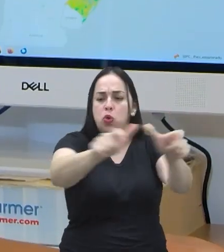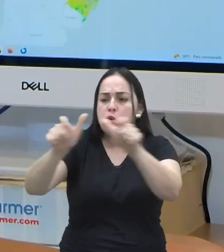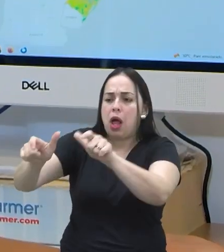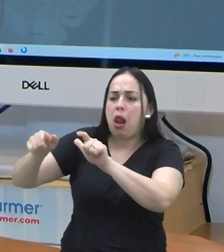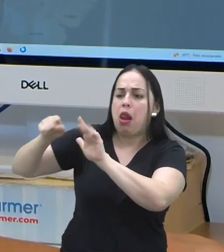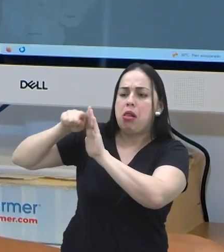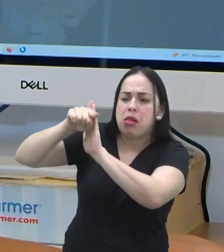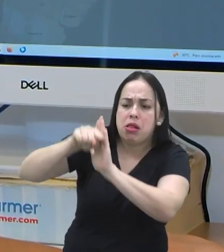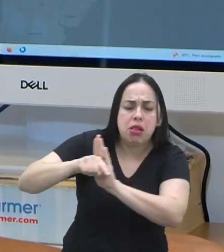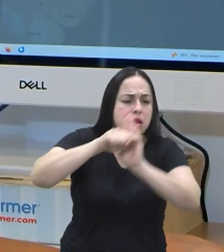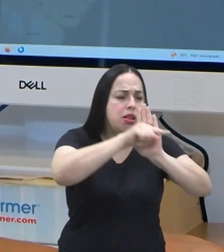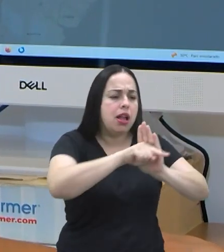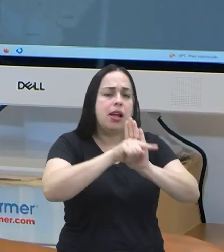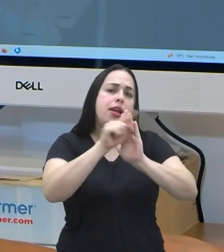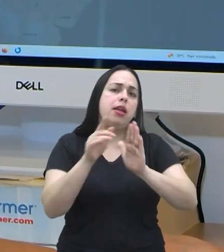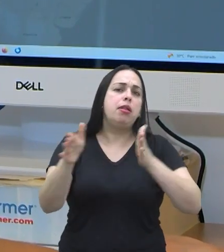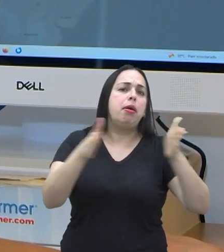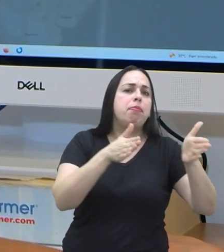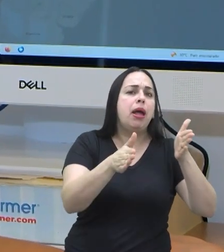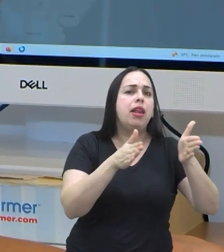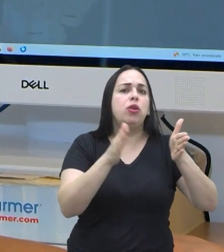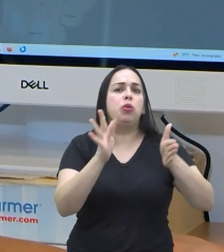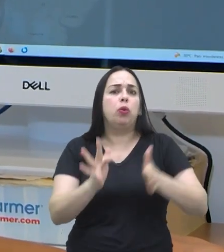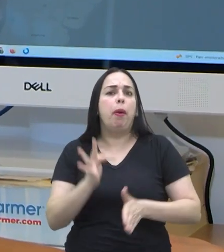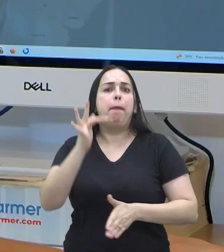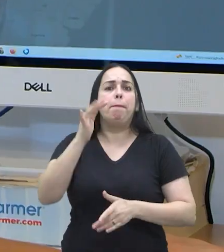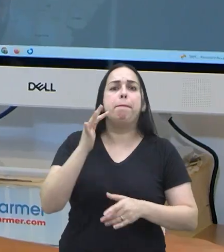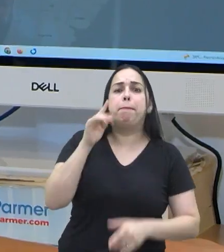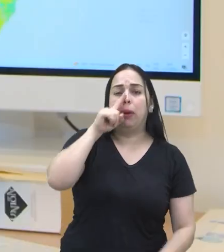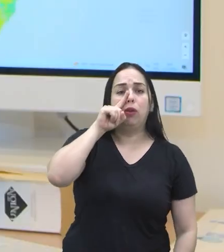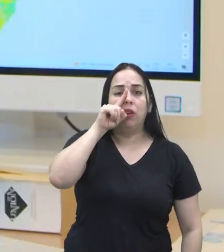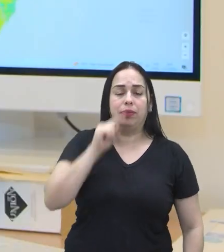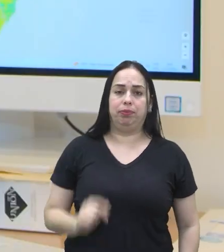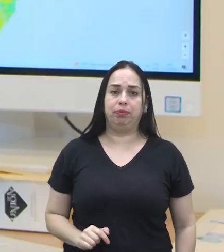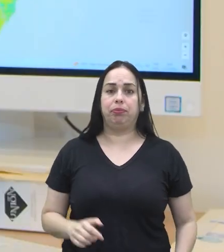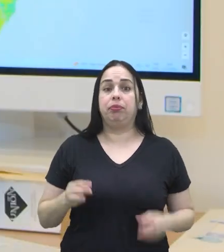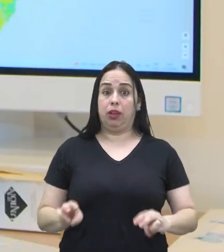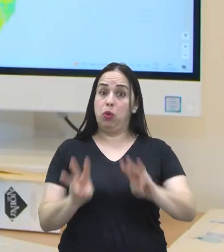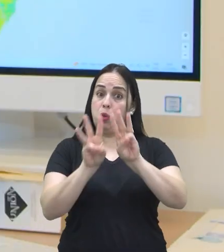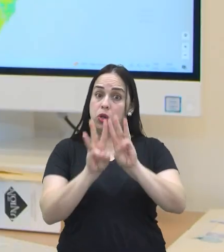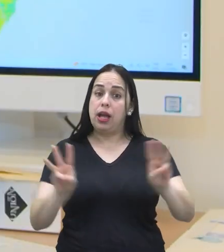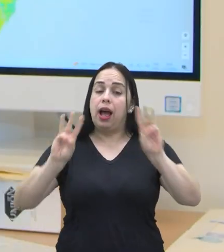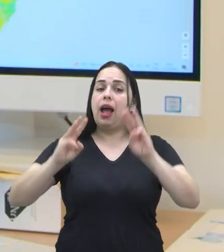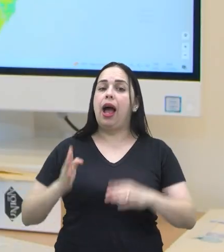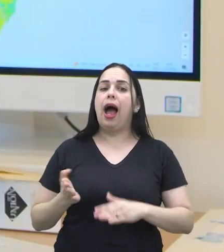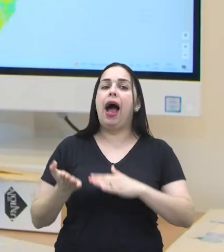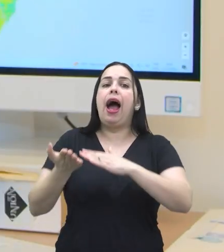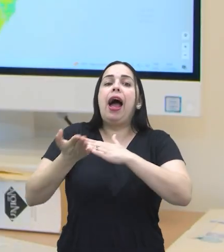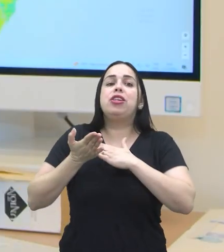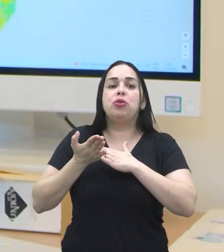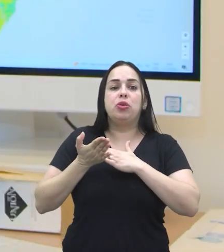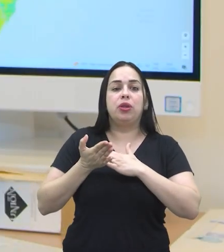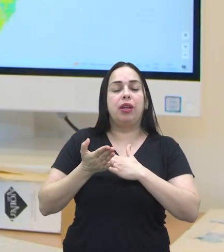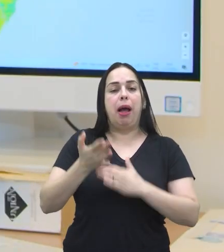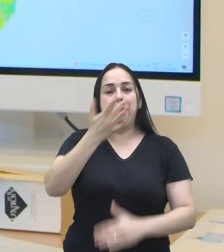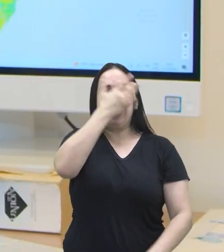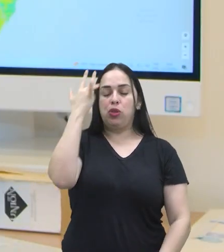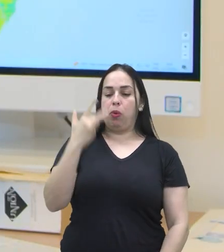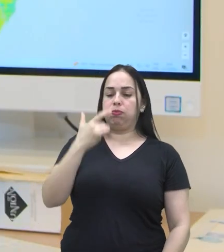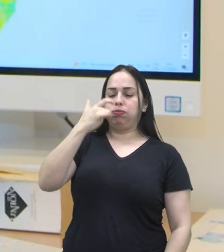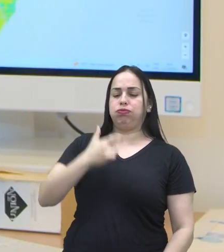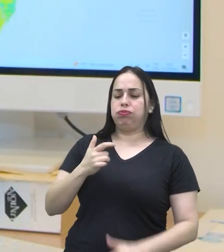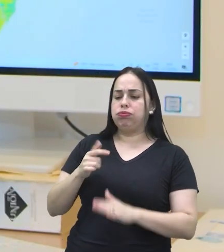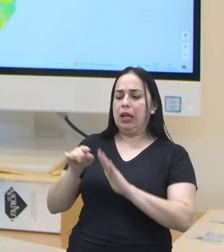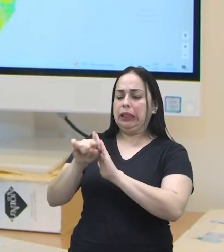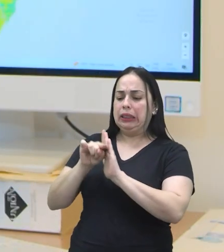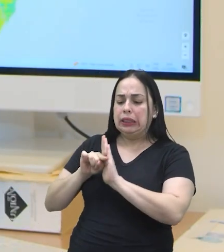e fazer uma projeção dos principais perigos a longo prazo. O Adapta Brasil ele contribui para que o gestor ele